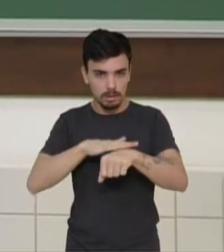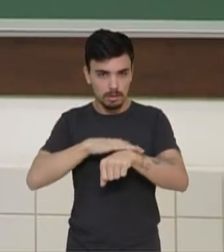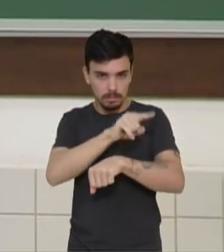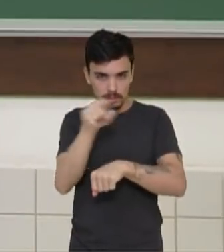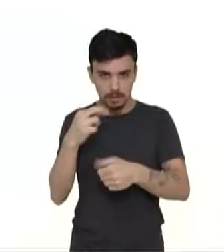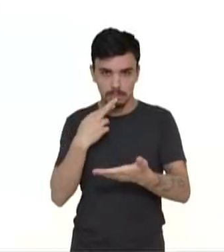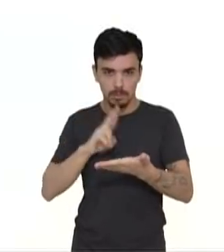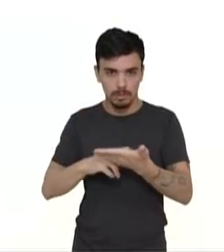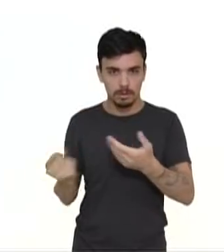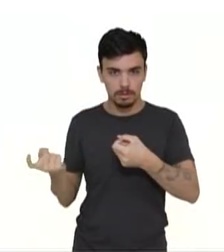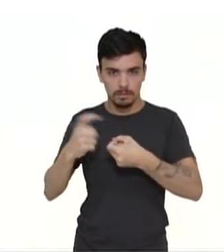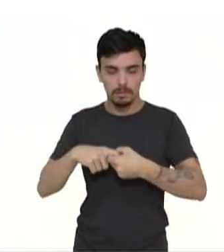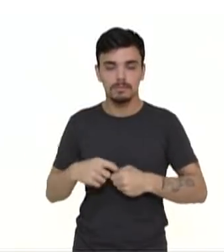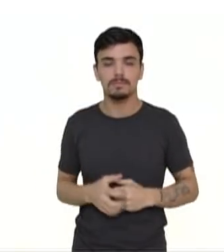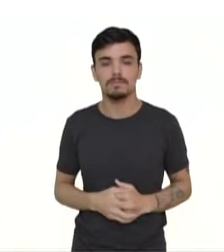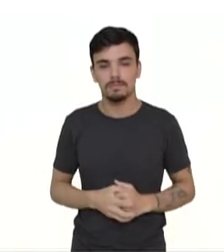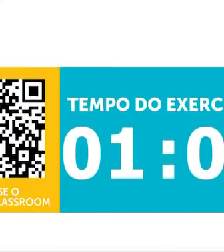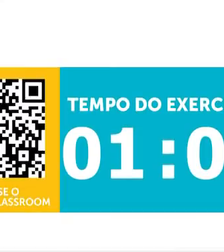esse exercício.